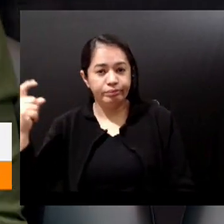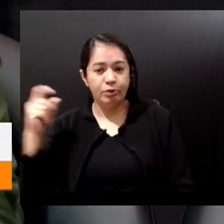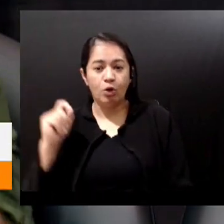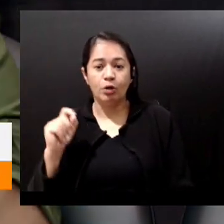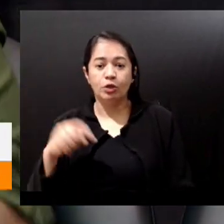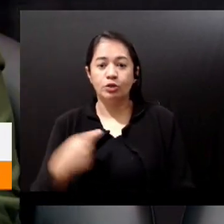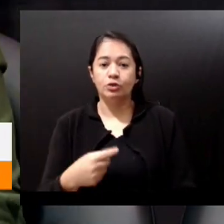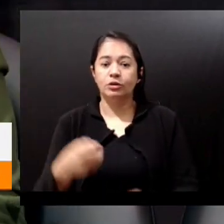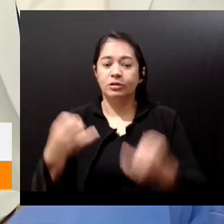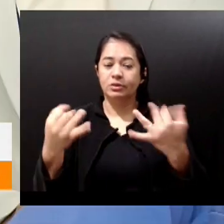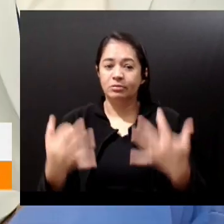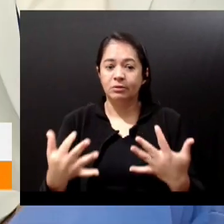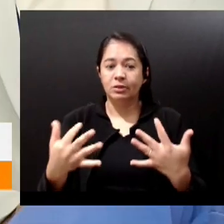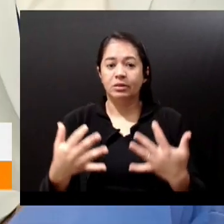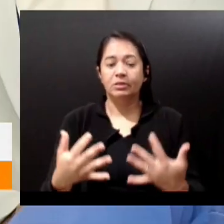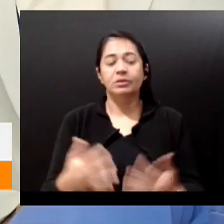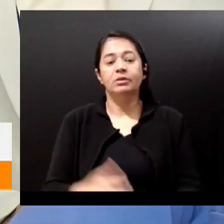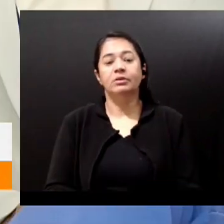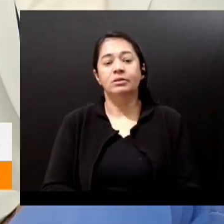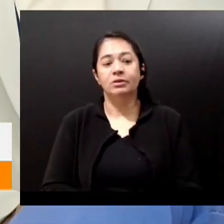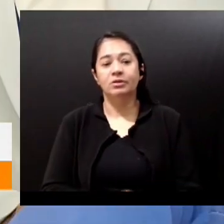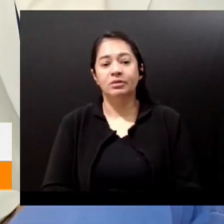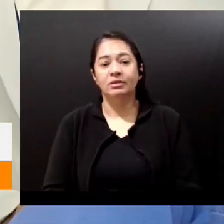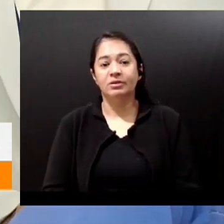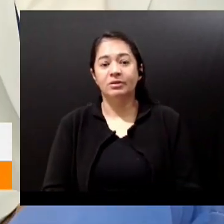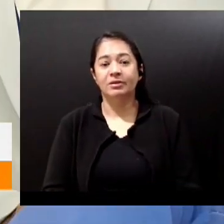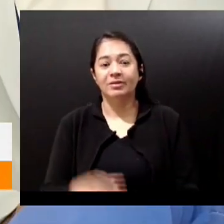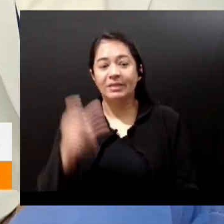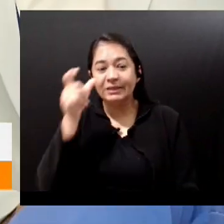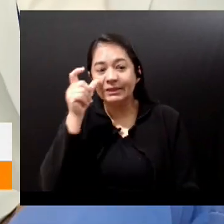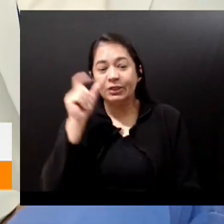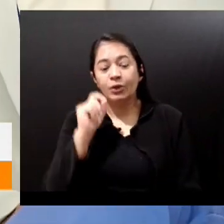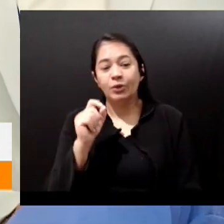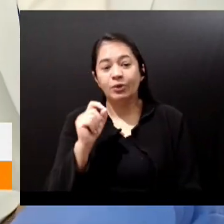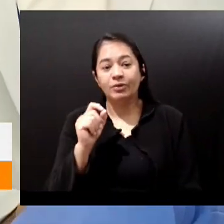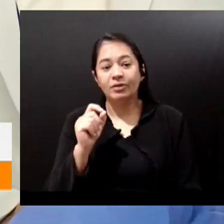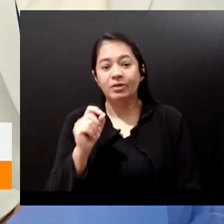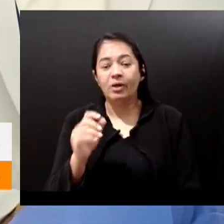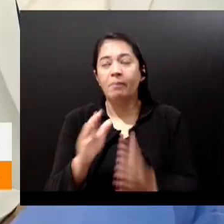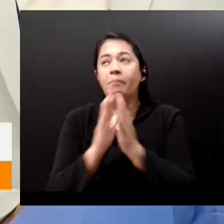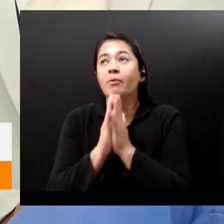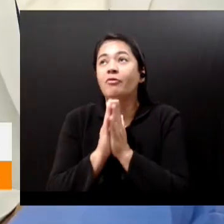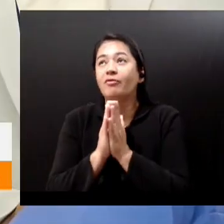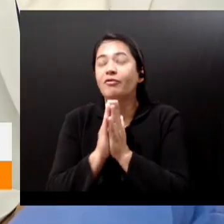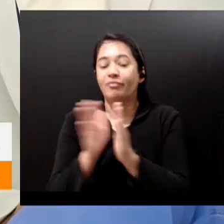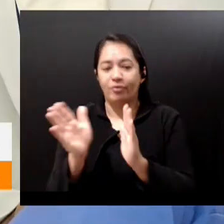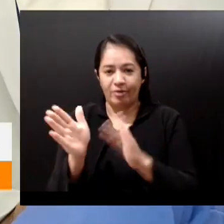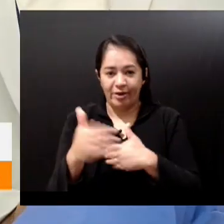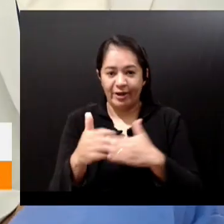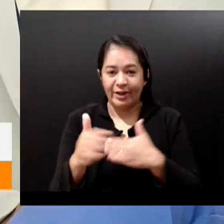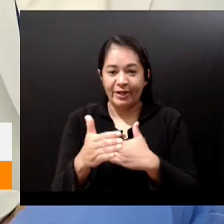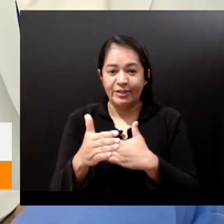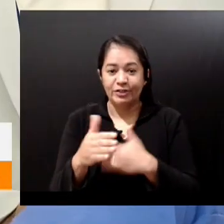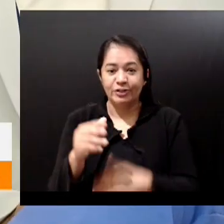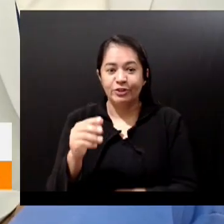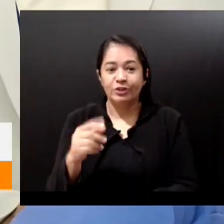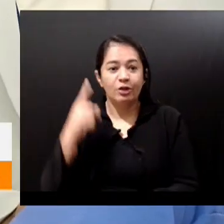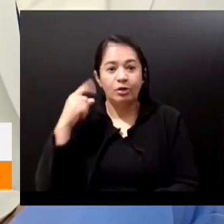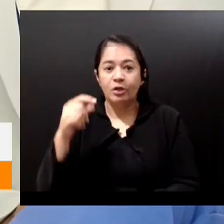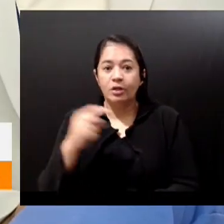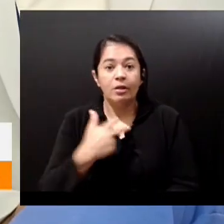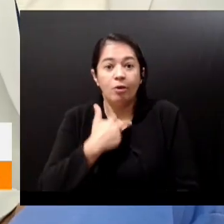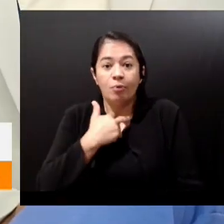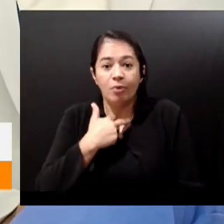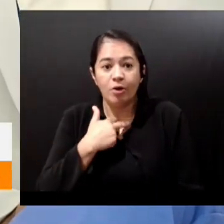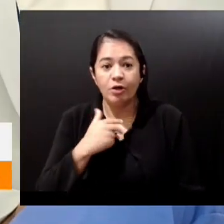né? Desculpa, É, Samara. Isso. Samara Samara. estava dizendo interessante, aqui, que eu disse, gente, não use a caixinha de som. Nós temos leis hoje que impedem, já estão impedindo o uso de